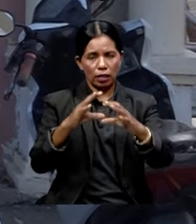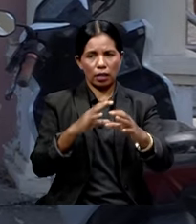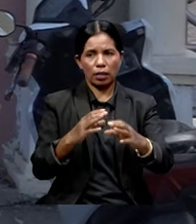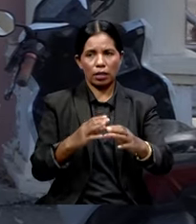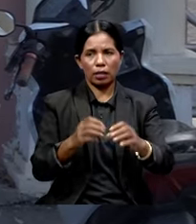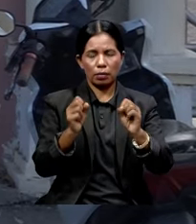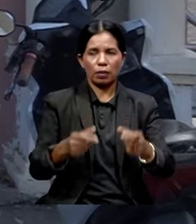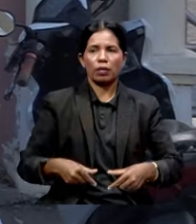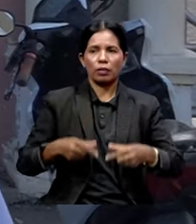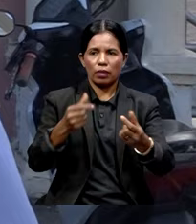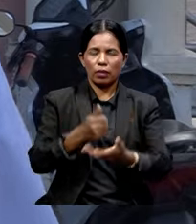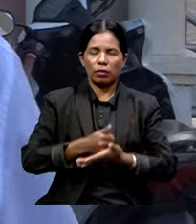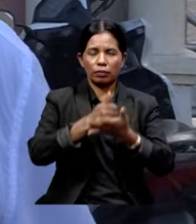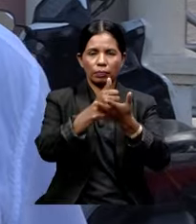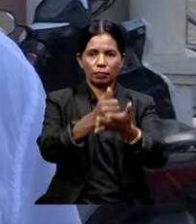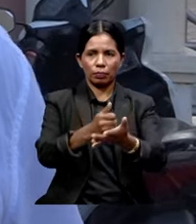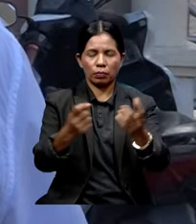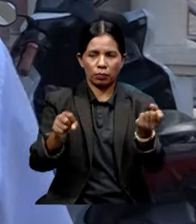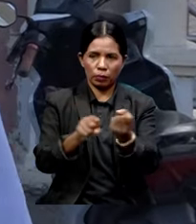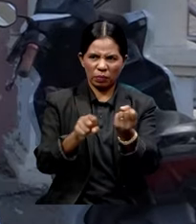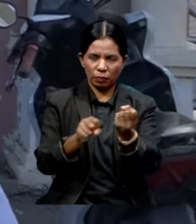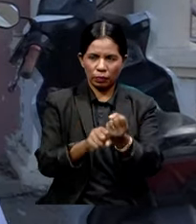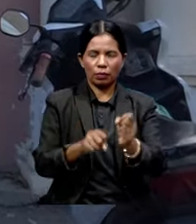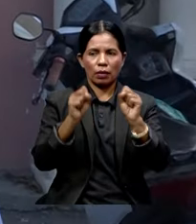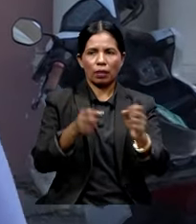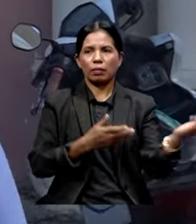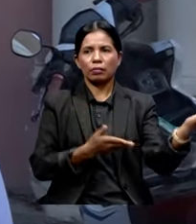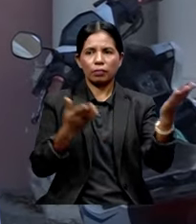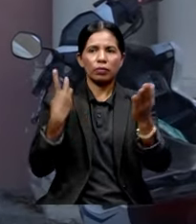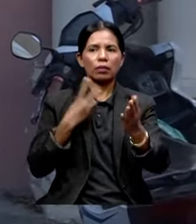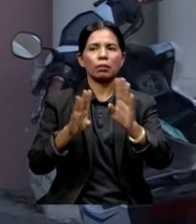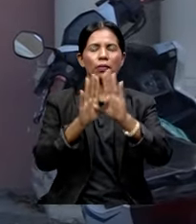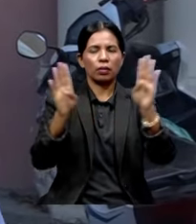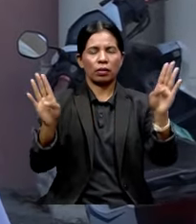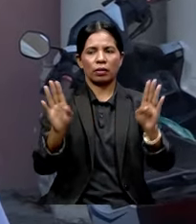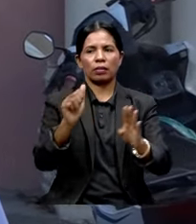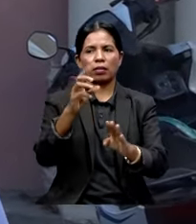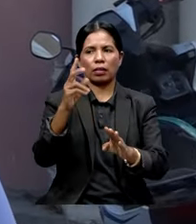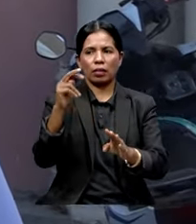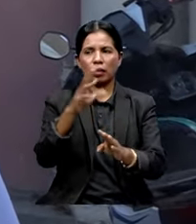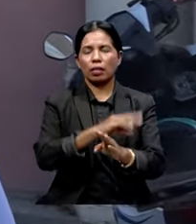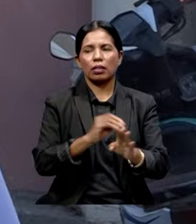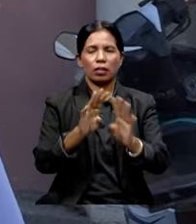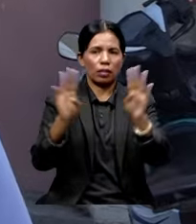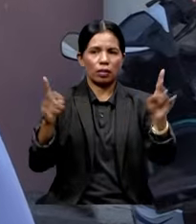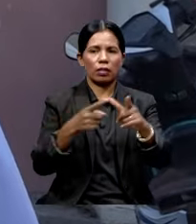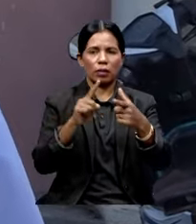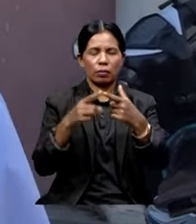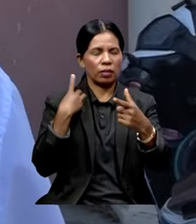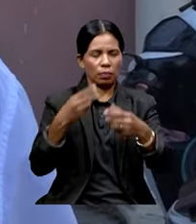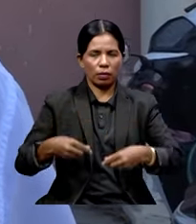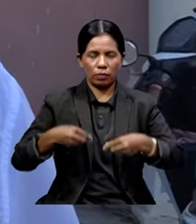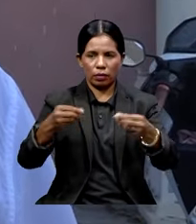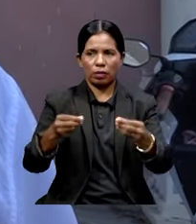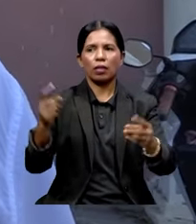atu bele fo asiste ha kara katu mai kontribui bele ami ne ormata ne ADN na kloke para depois ita bele fo asistencia